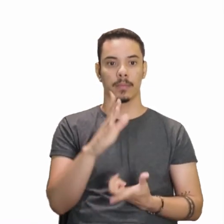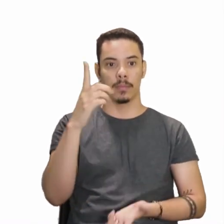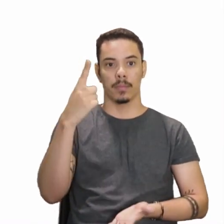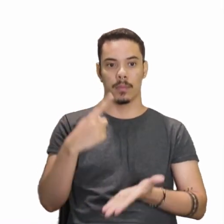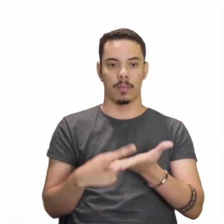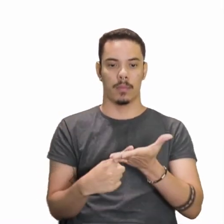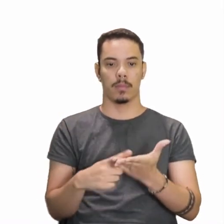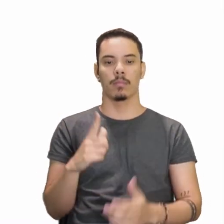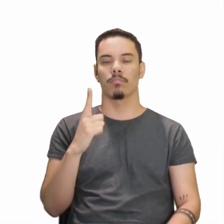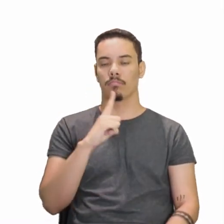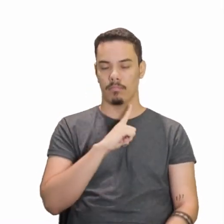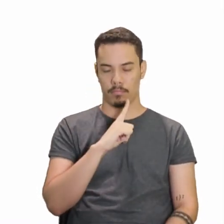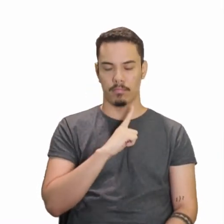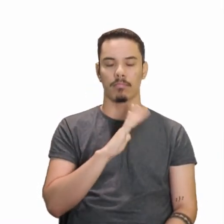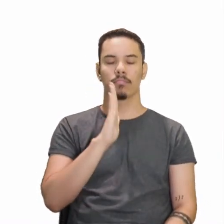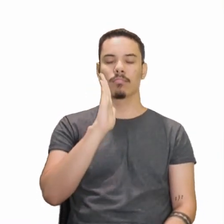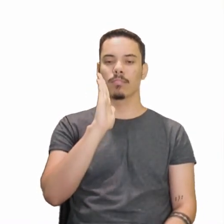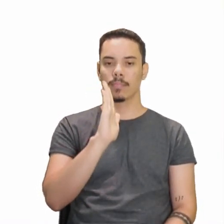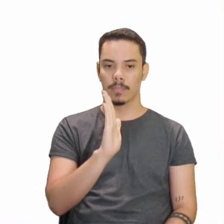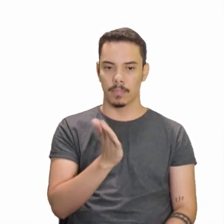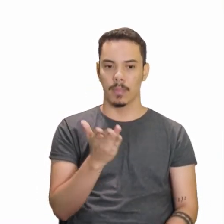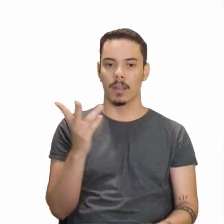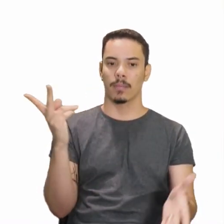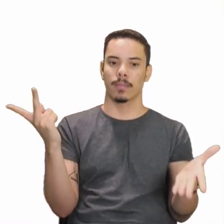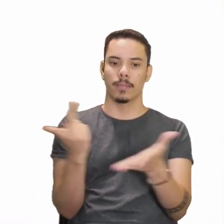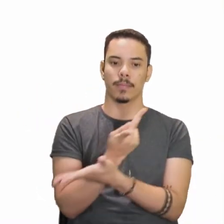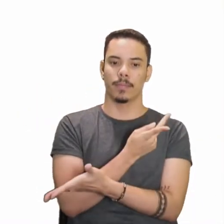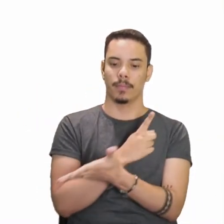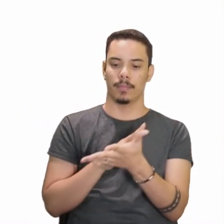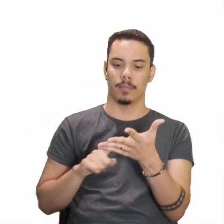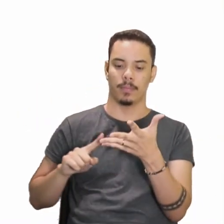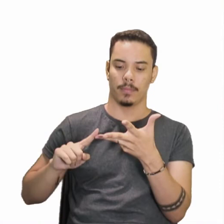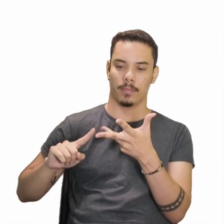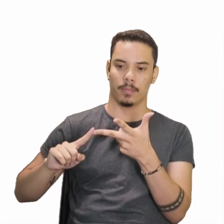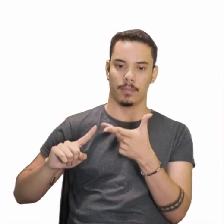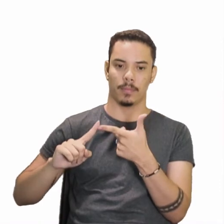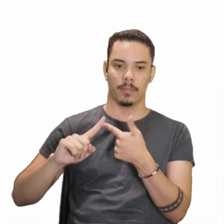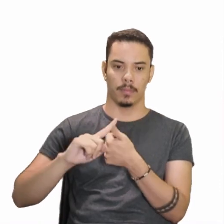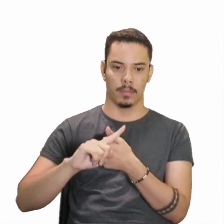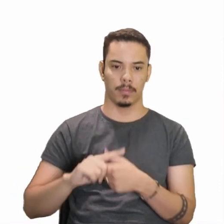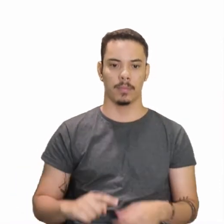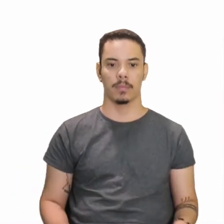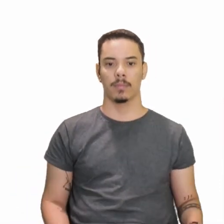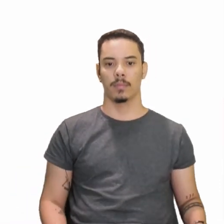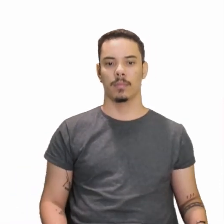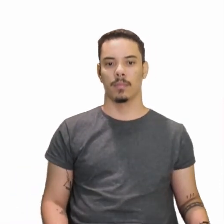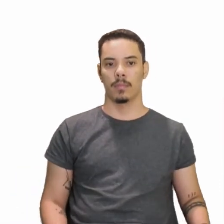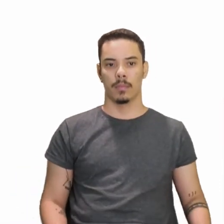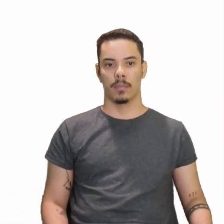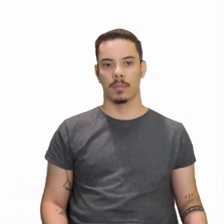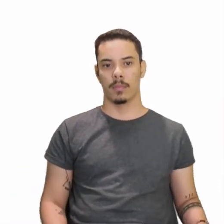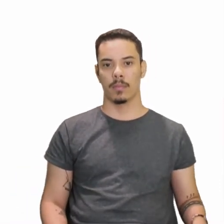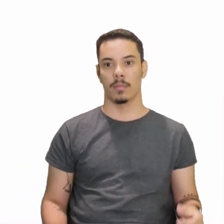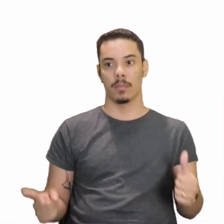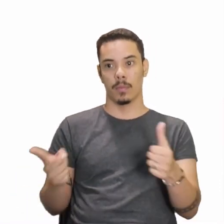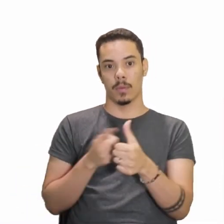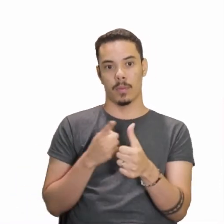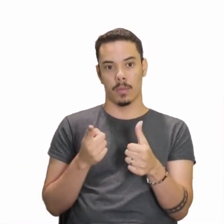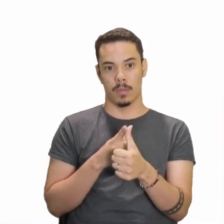acordos ortográficos que já, né, aconteceram aí na língua portuguesa. O primeiro acordo foi